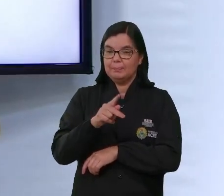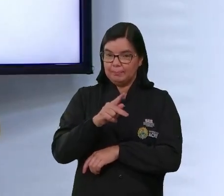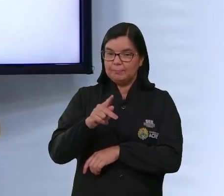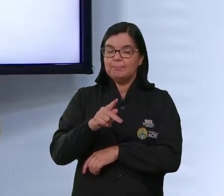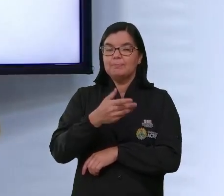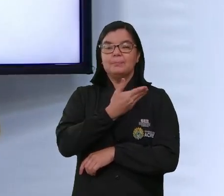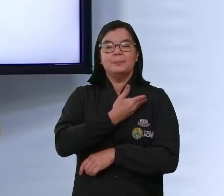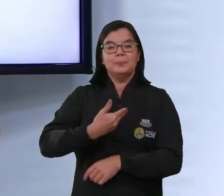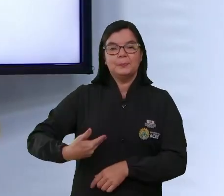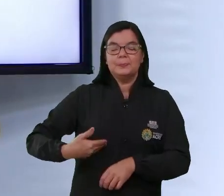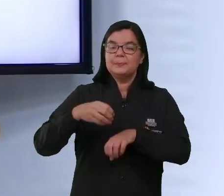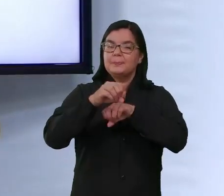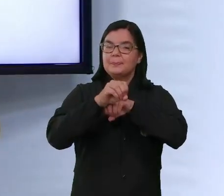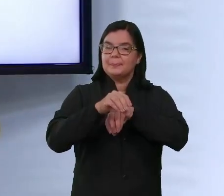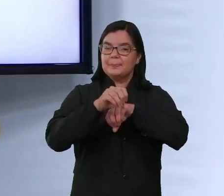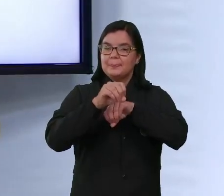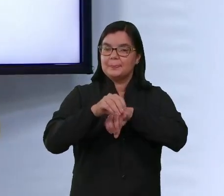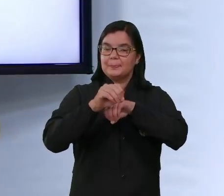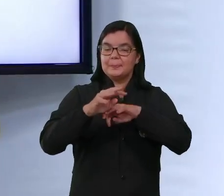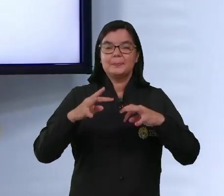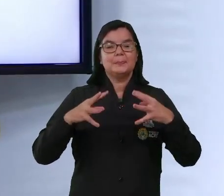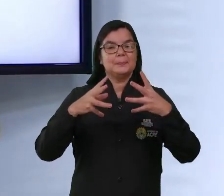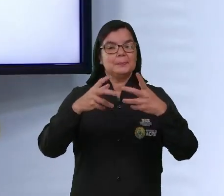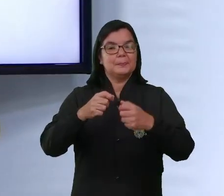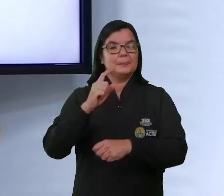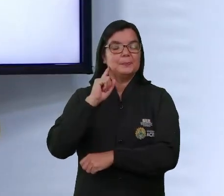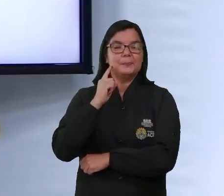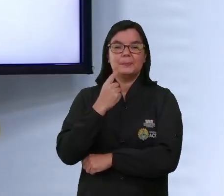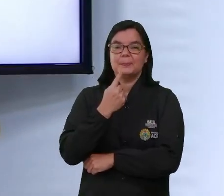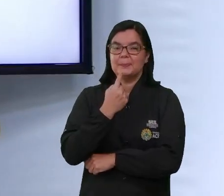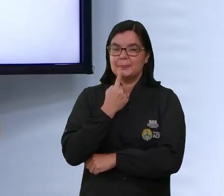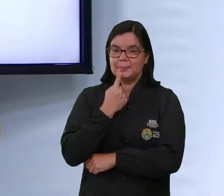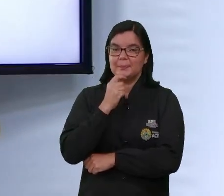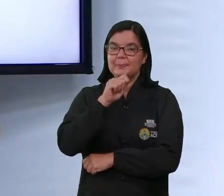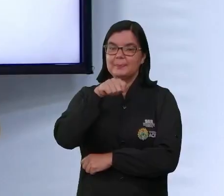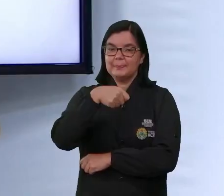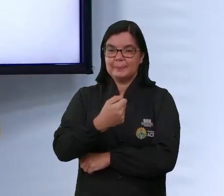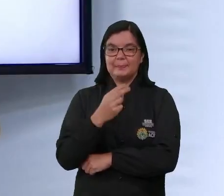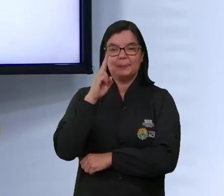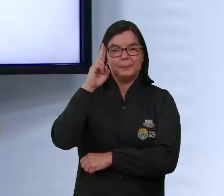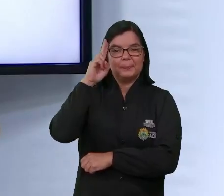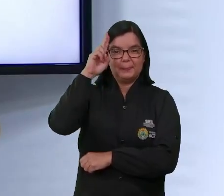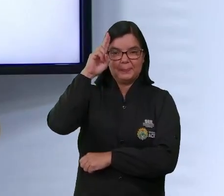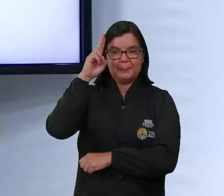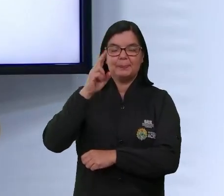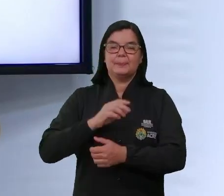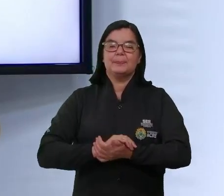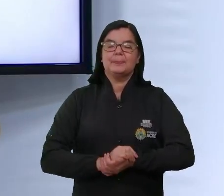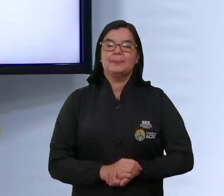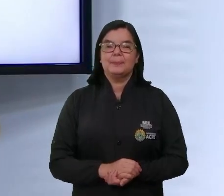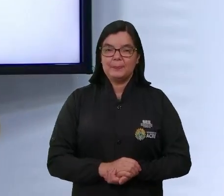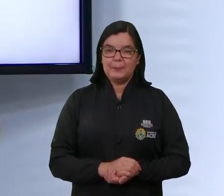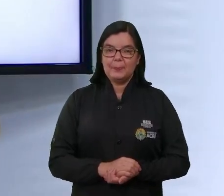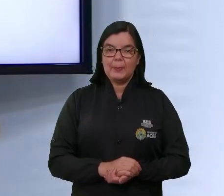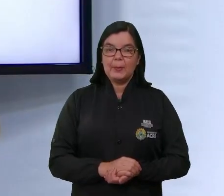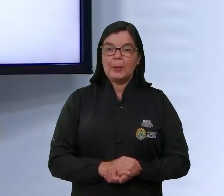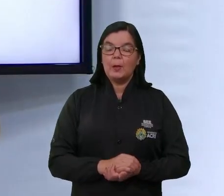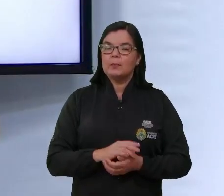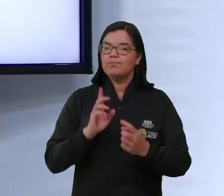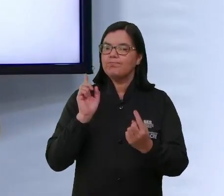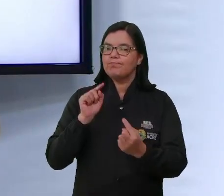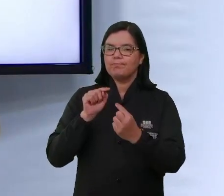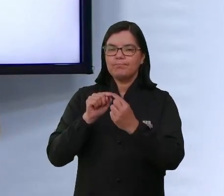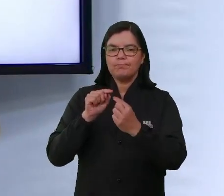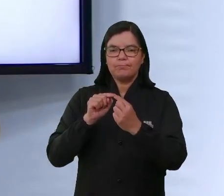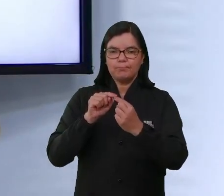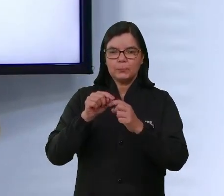Rede Pública de Ensino, e para todos os alunos surdos, este é o meu sinal. E o nosso objeto